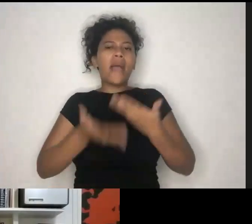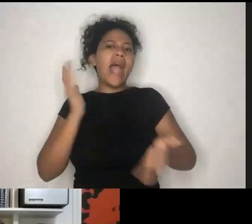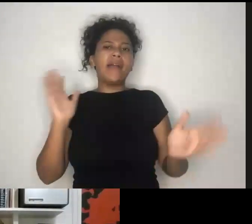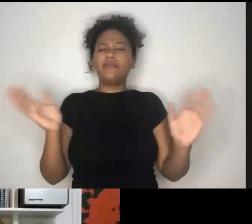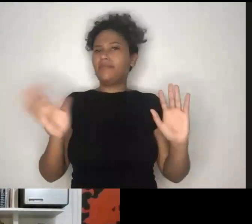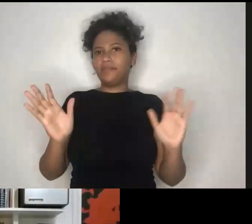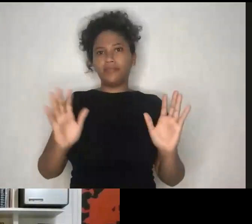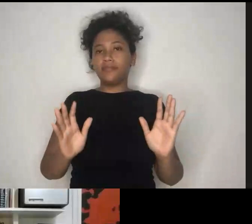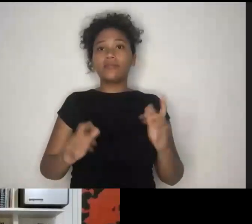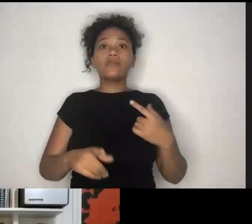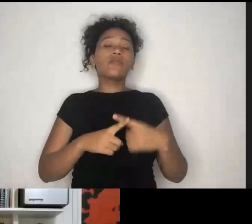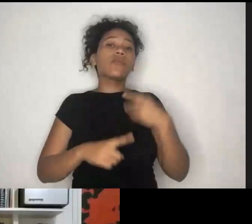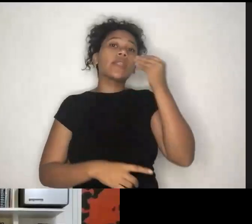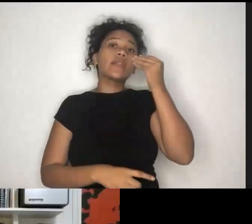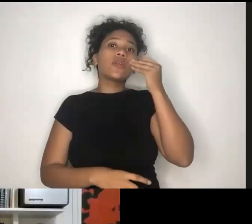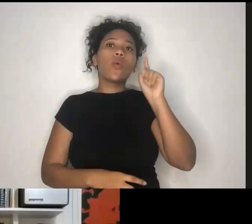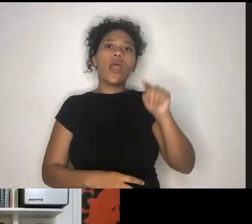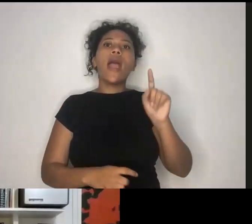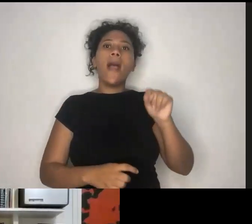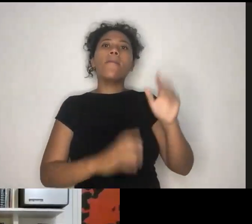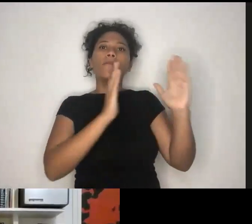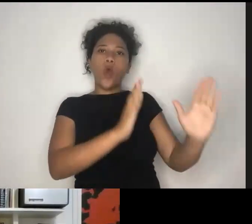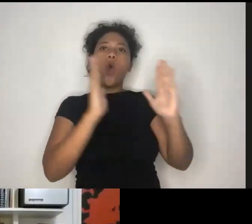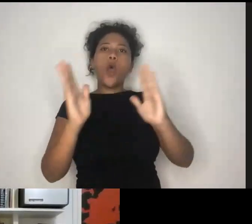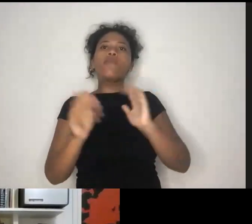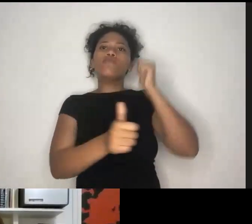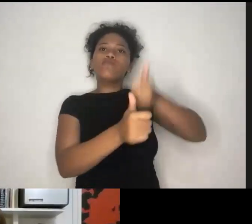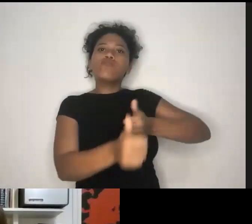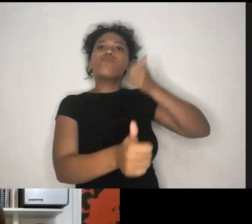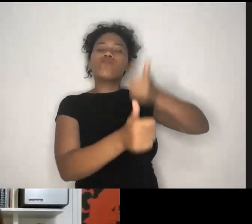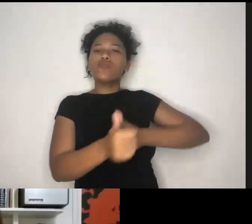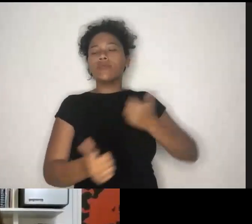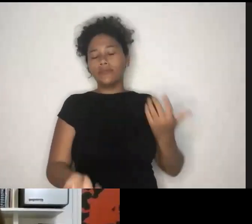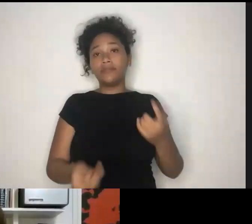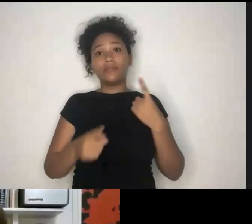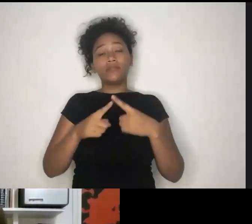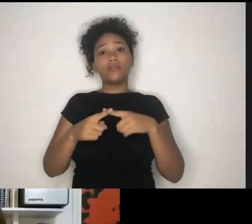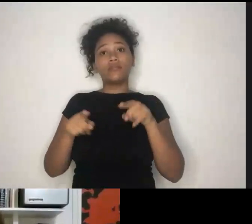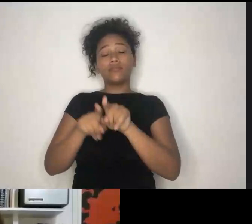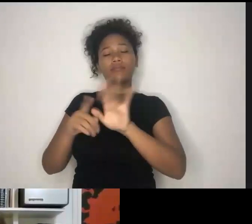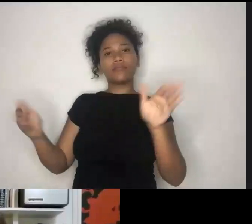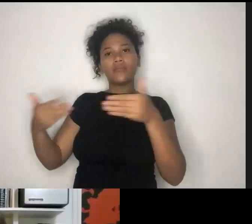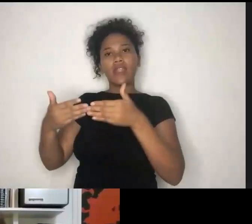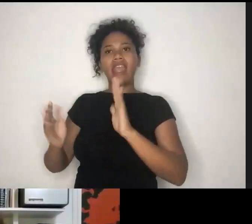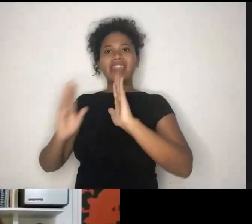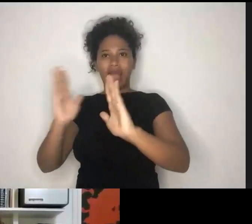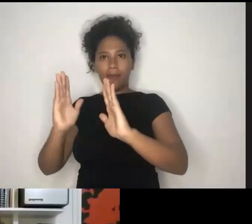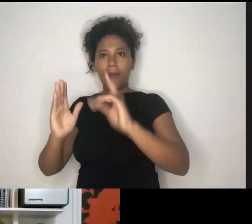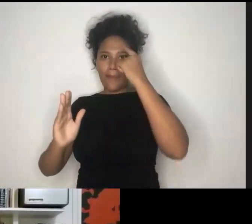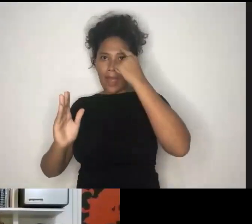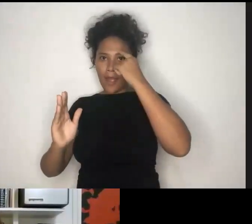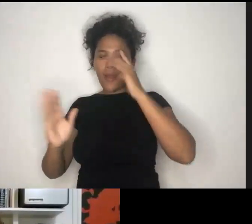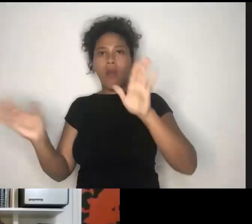de uma maneira muito processual esse trabalho e concluir etapas eu penso um pouco como